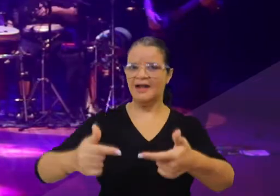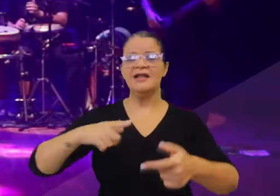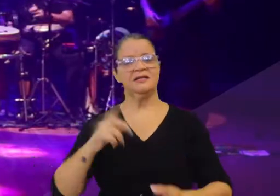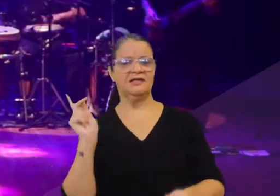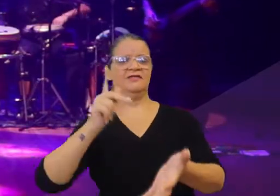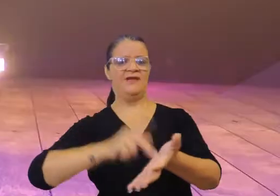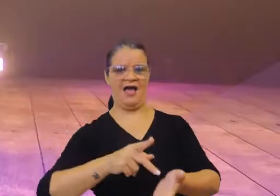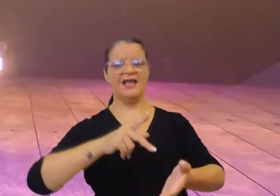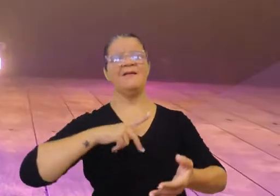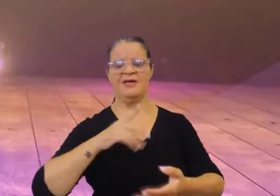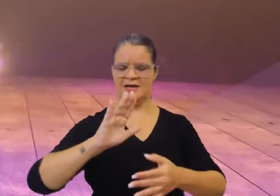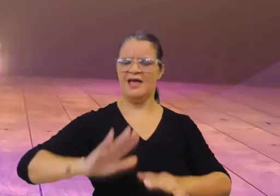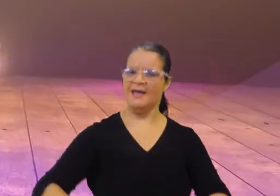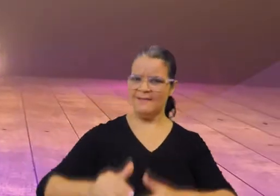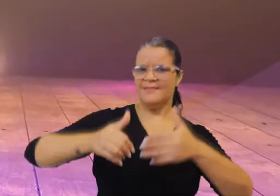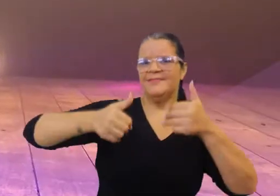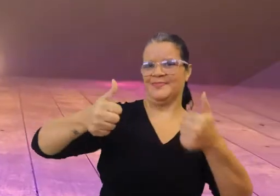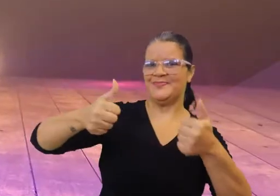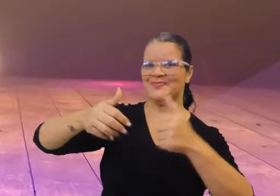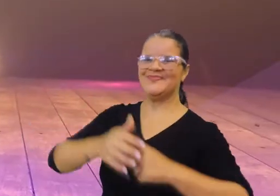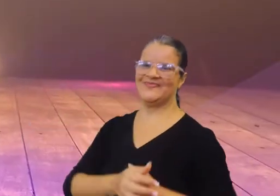vale a pena e for pra melhorar.